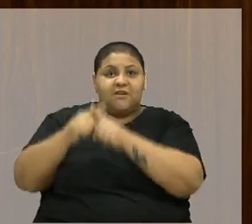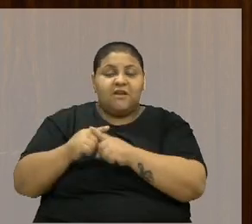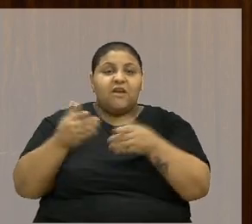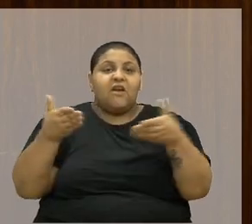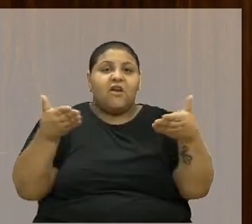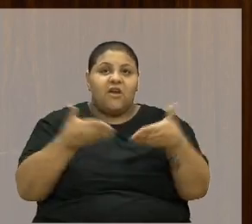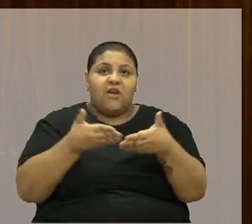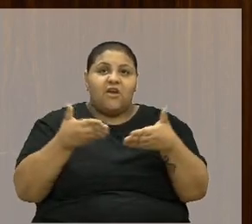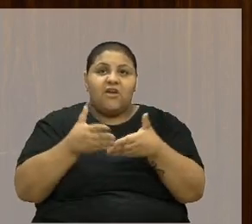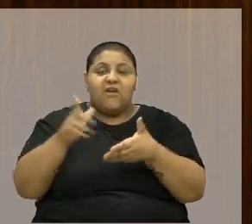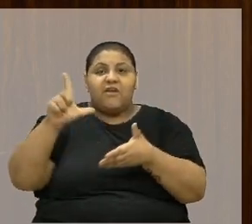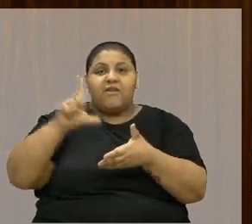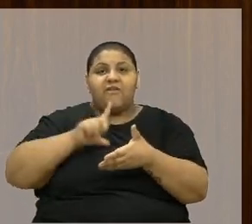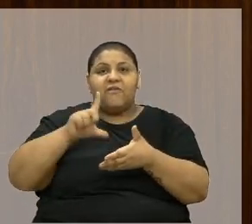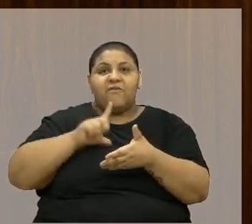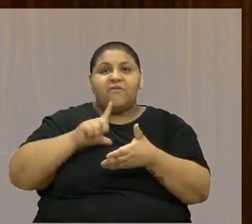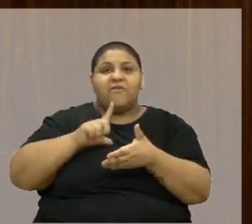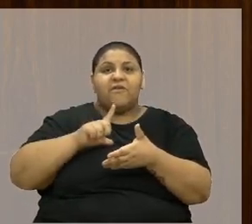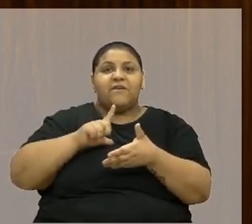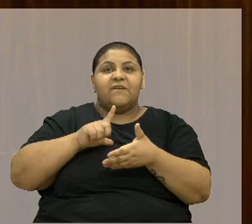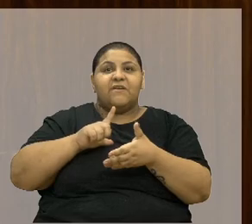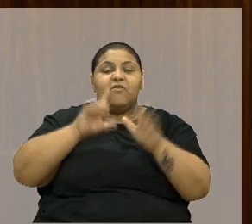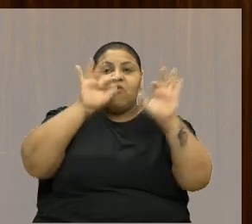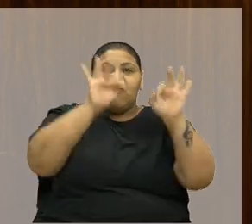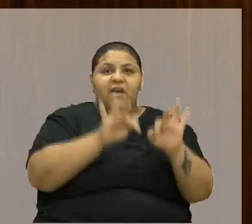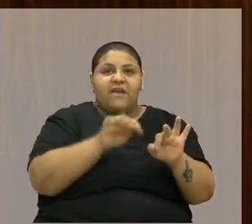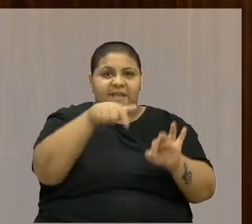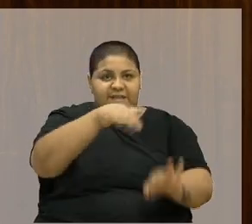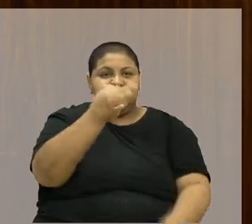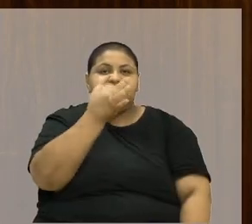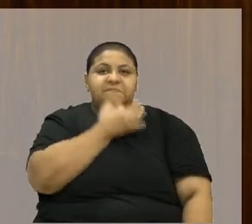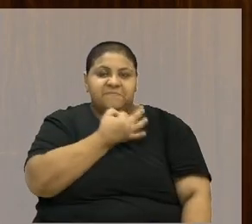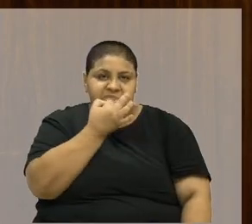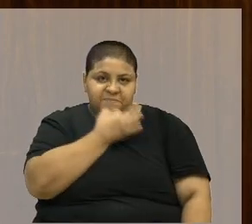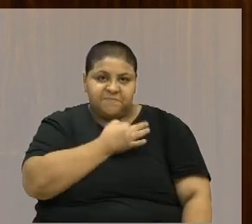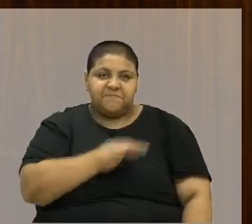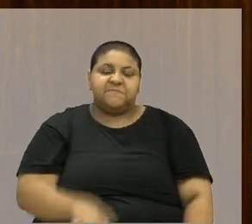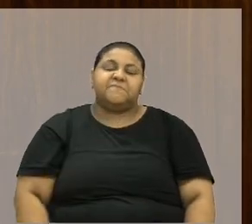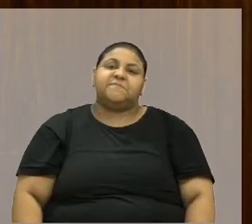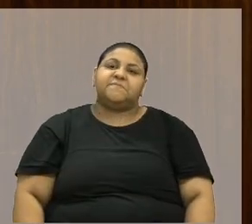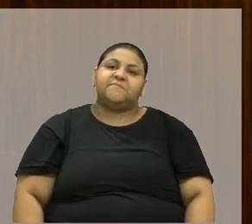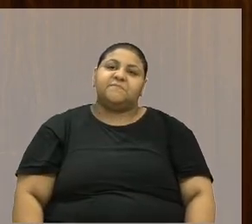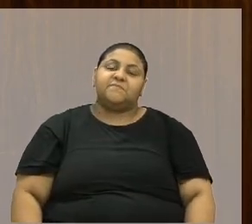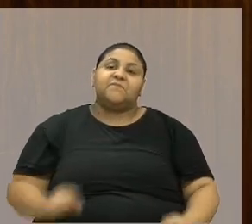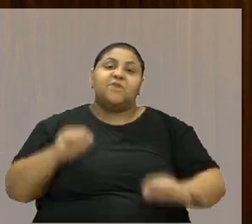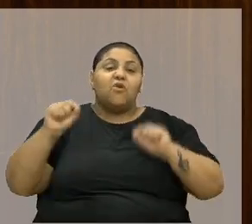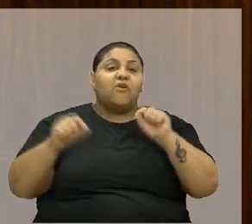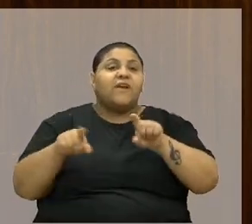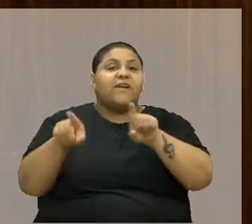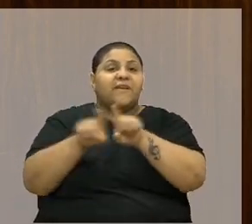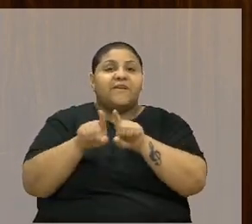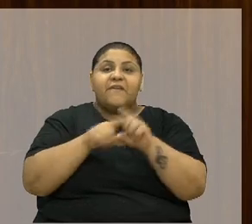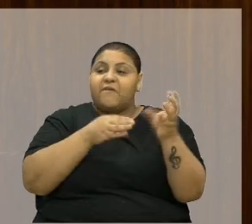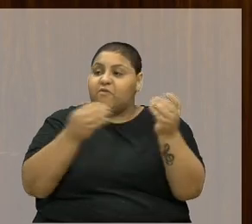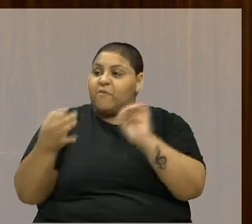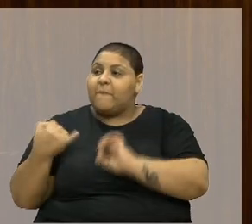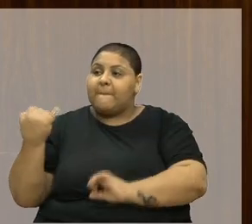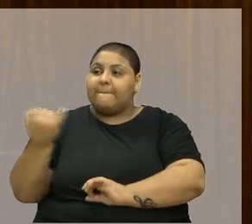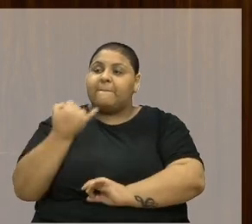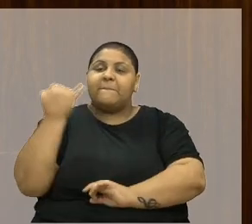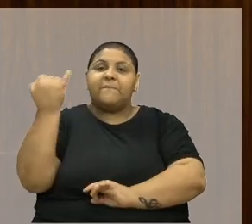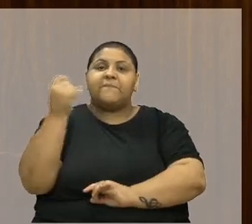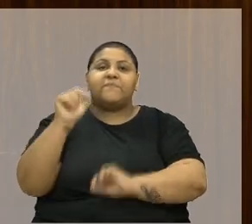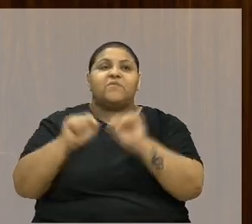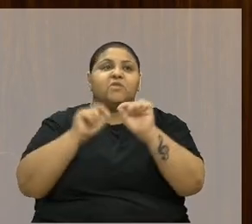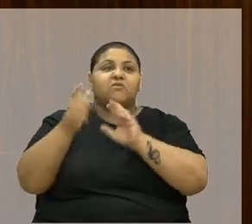campeonato vai ter sua sua sua finalização aqui em Caxias do Sul O que é também muito importante o